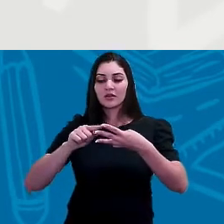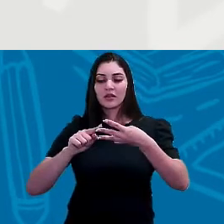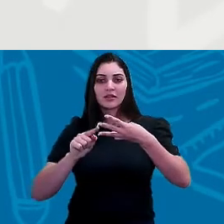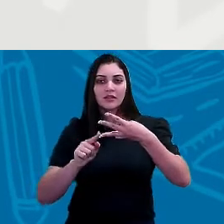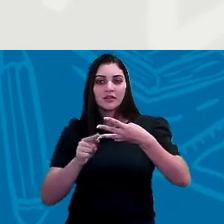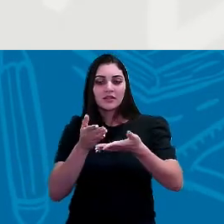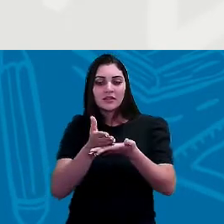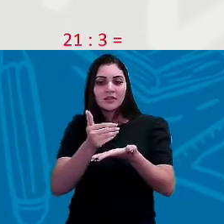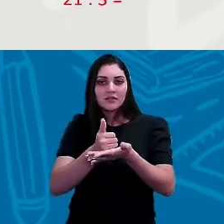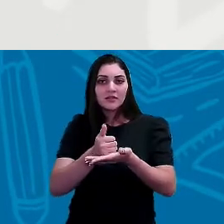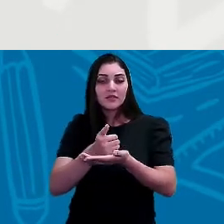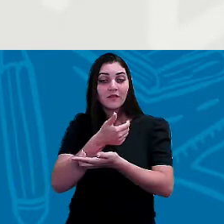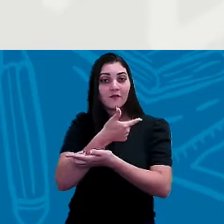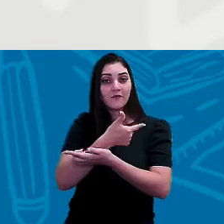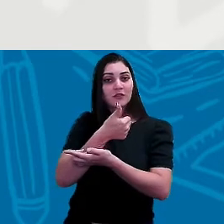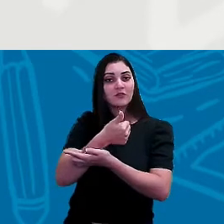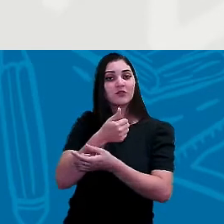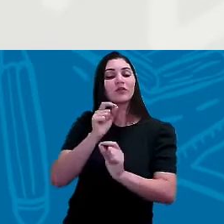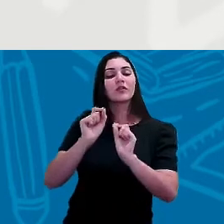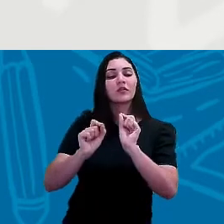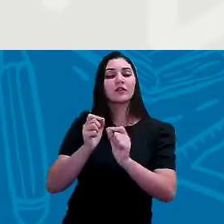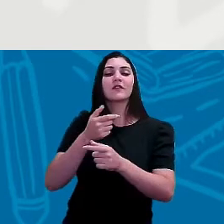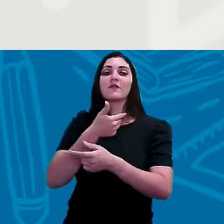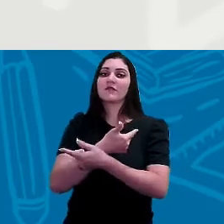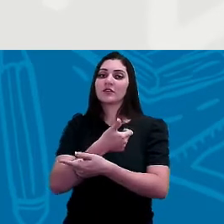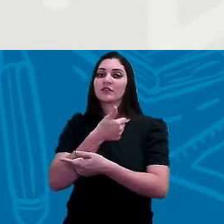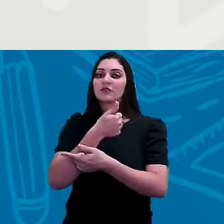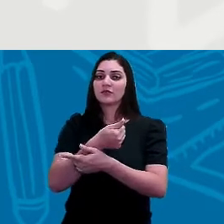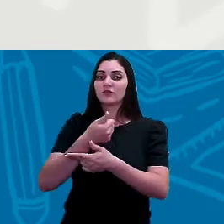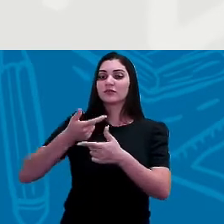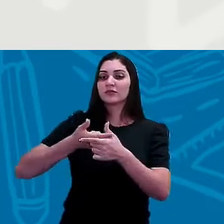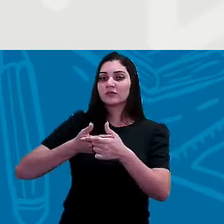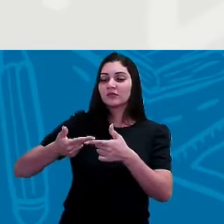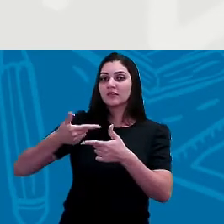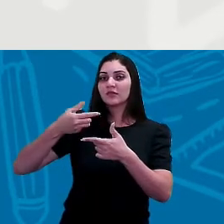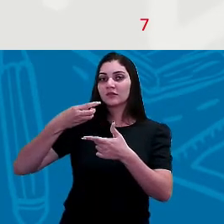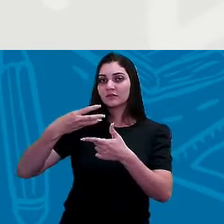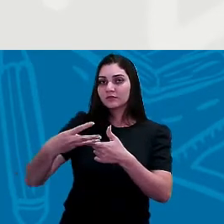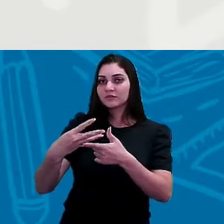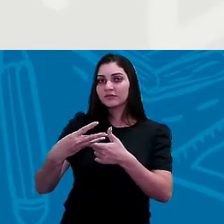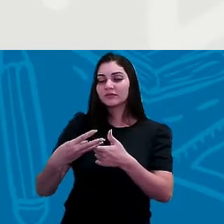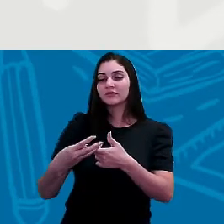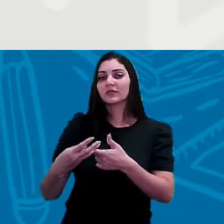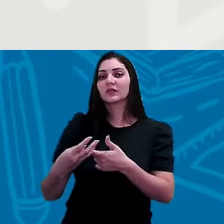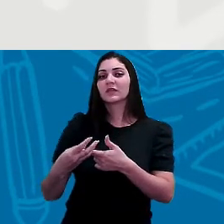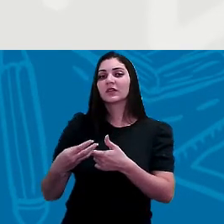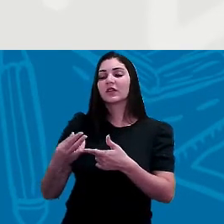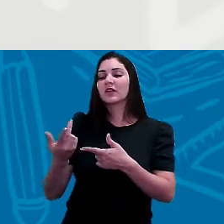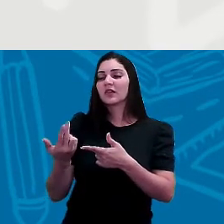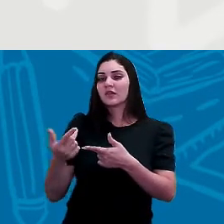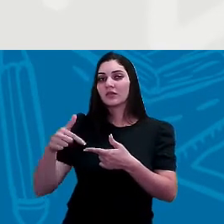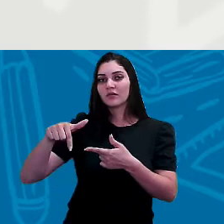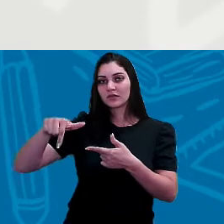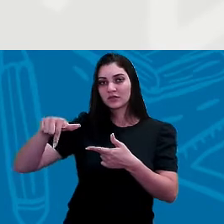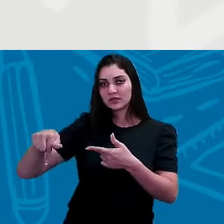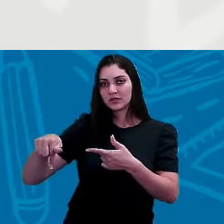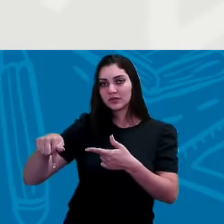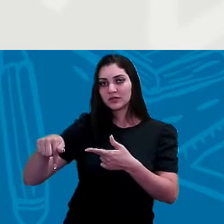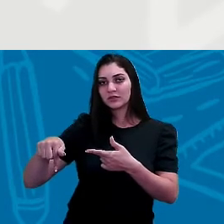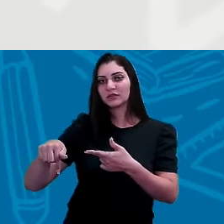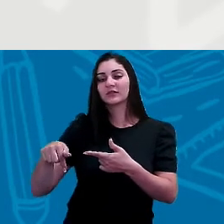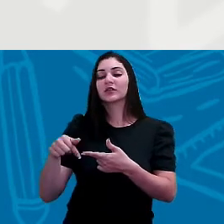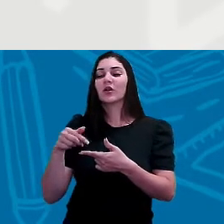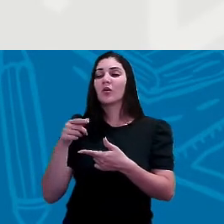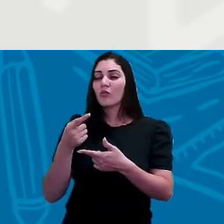R$21 vai ser 21 dividido por 3, que vai ser igual a 7. Então, a